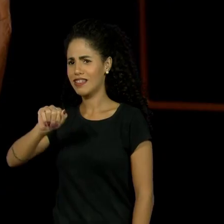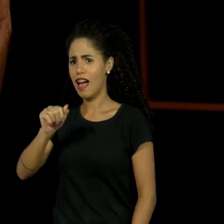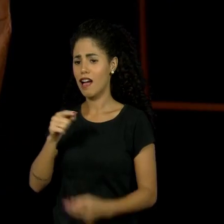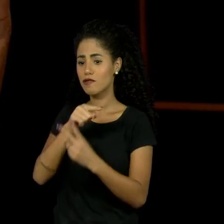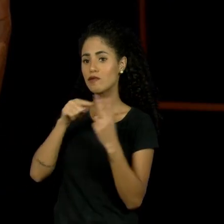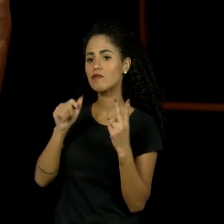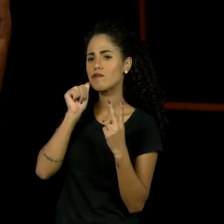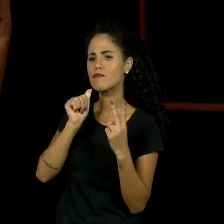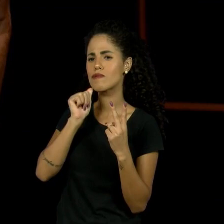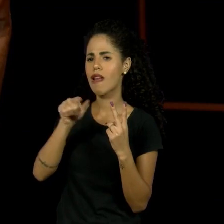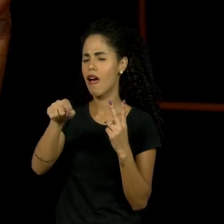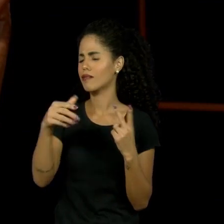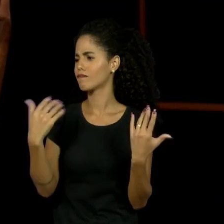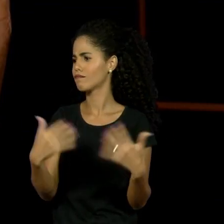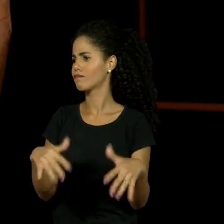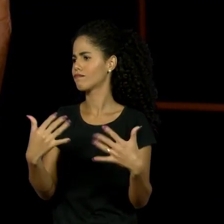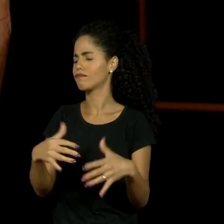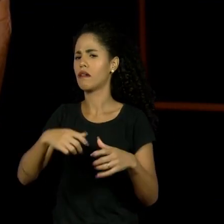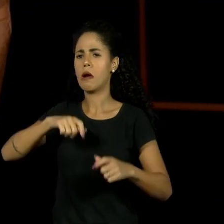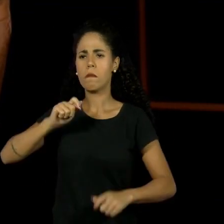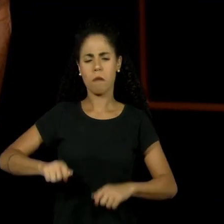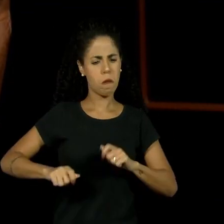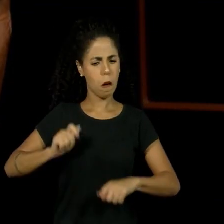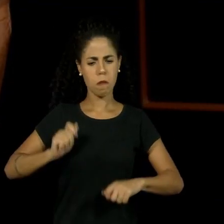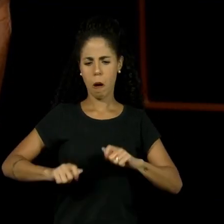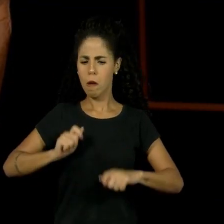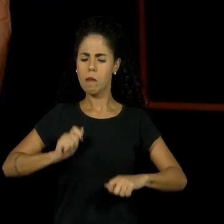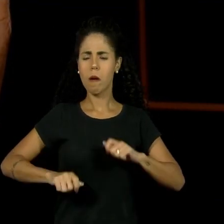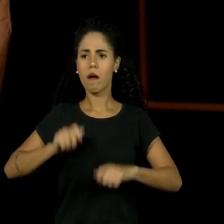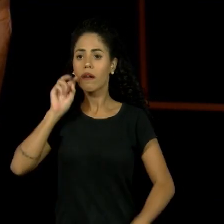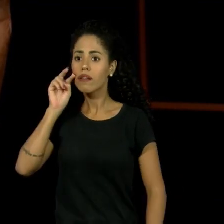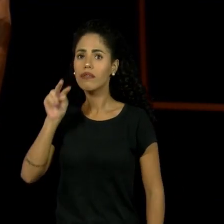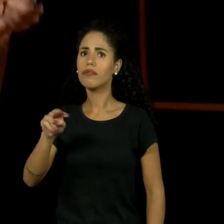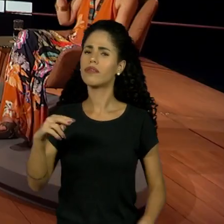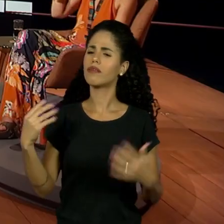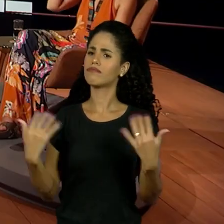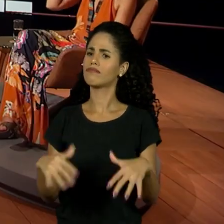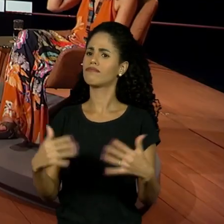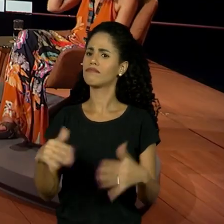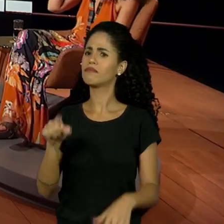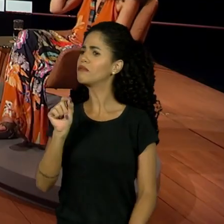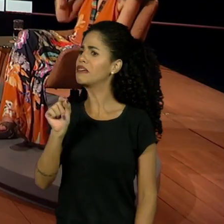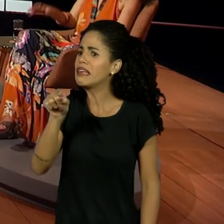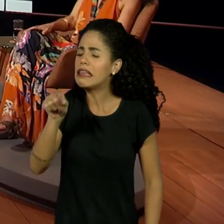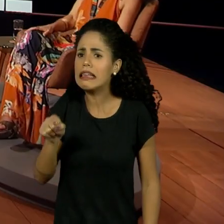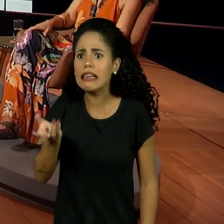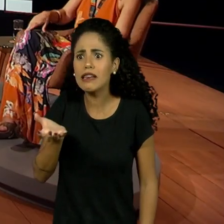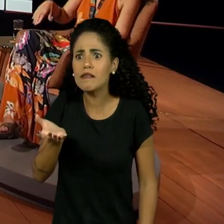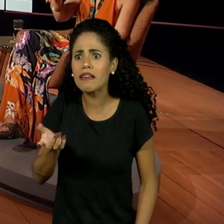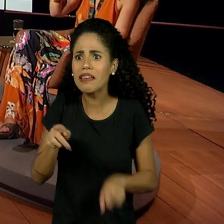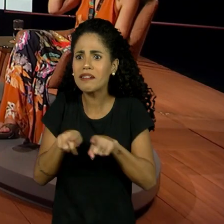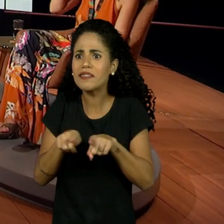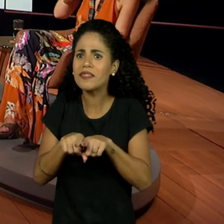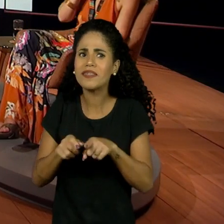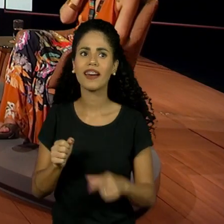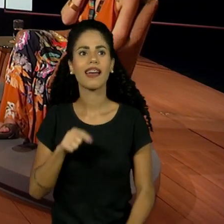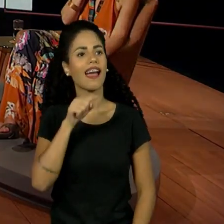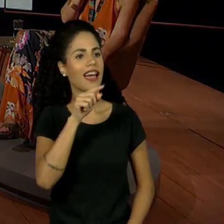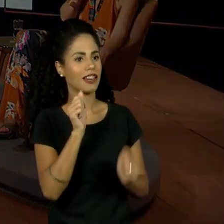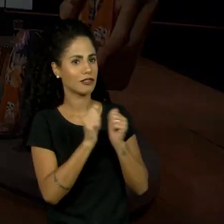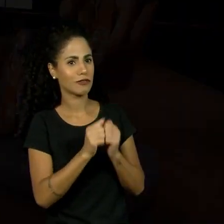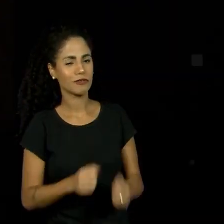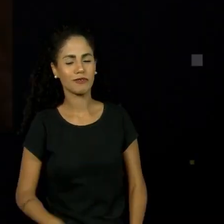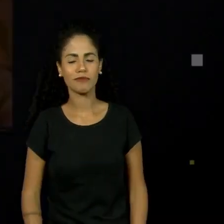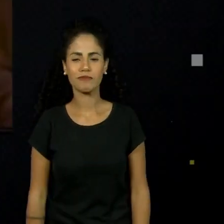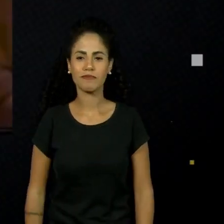mulheres tocando com aquela energia, eu falei assim, gente do céu, o que é isso? Arrebatava, né?